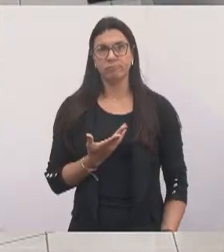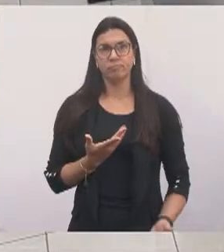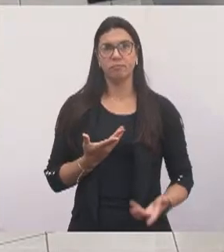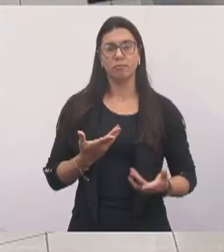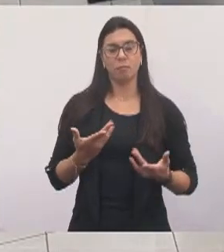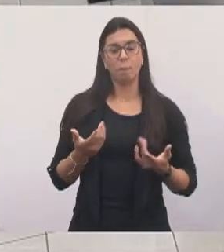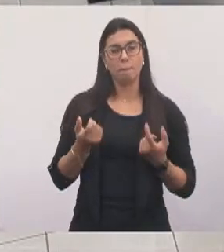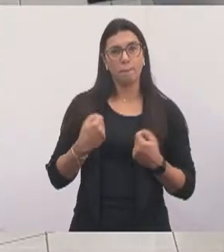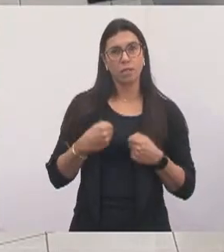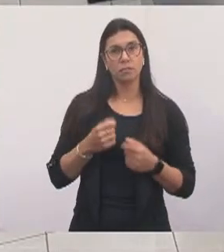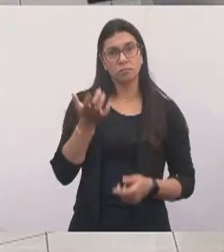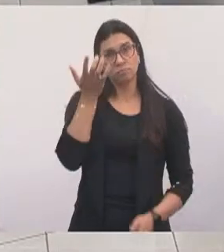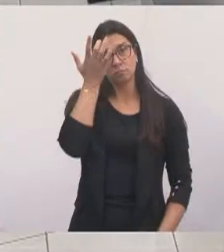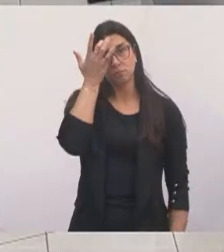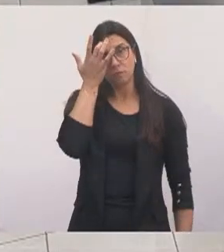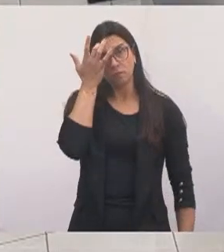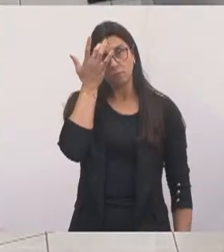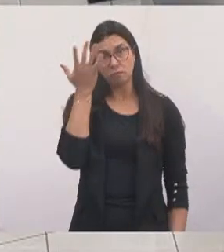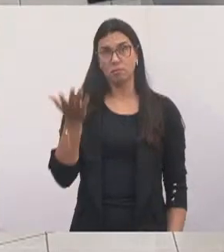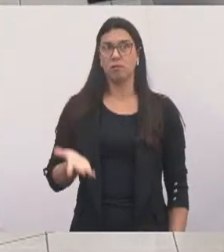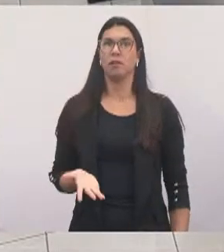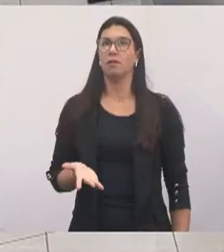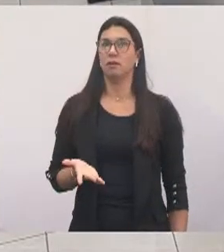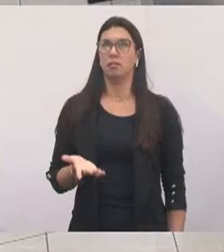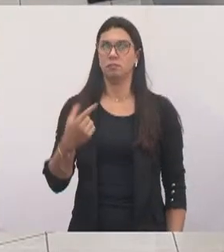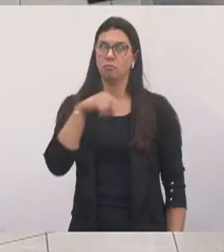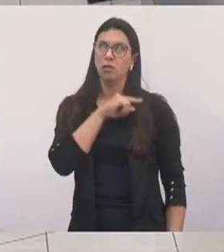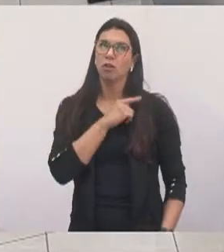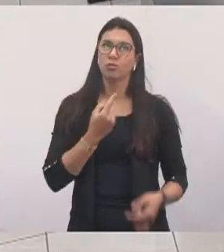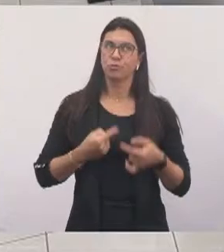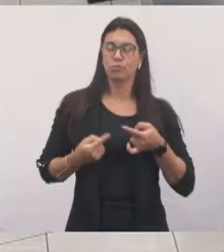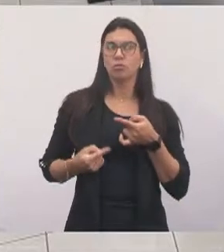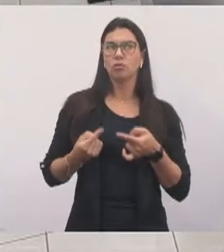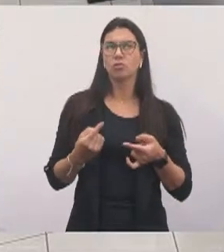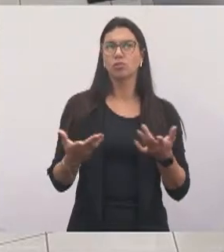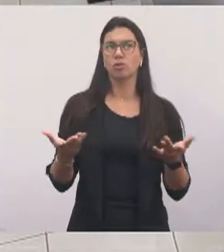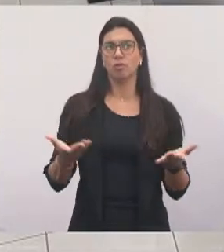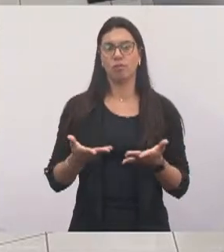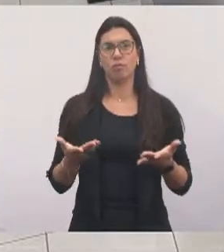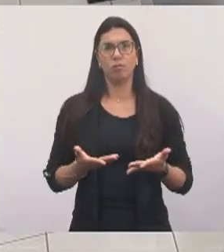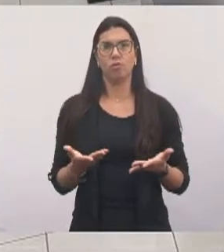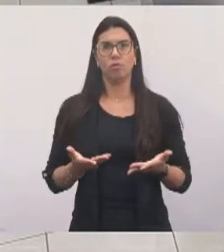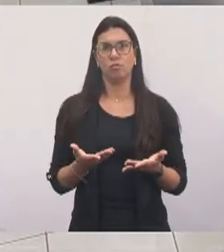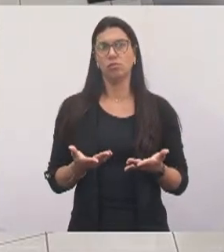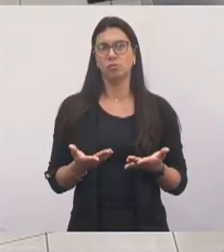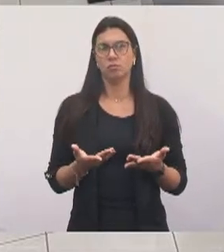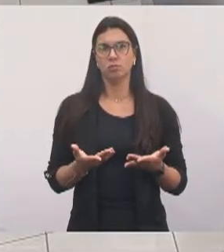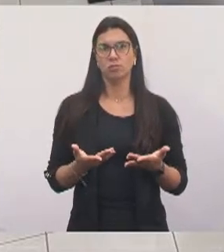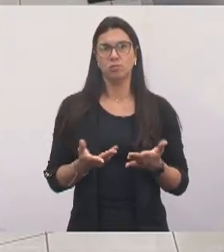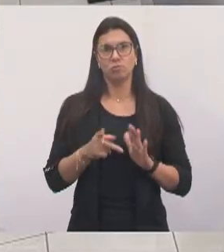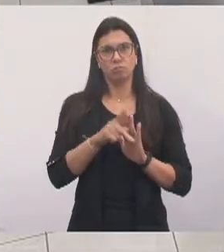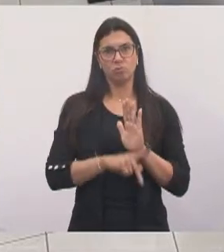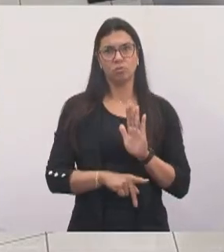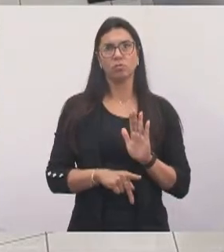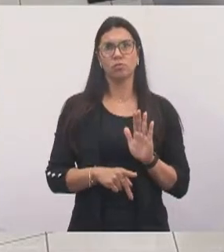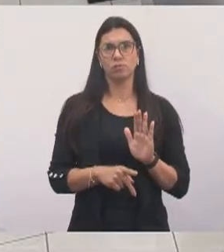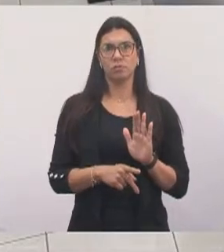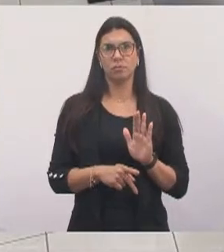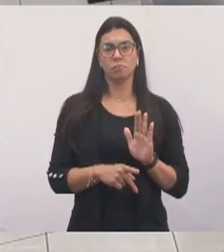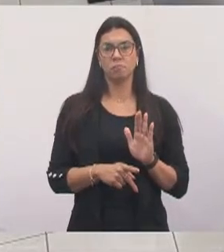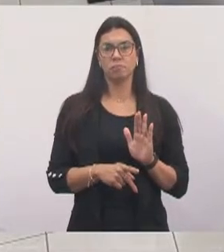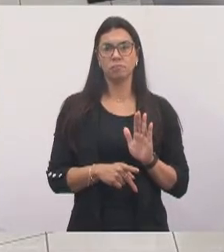ter a maturidade, a educação. Maturidade, exatamente. Falou certo, Rodrigo Salomão. Para a gente discutir o projeto. Estava indo